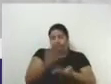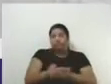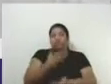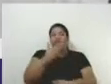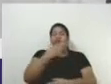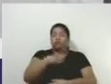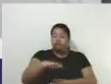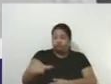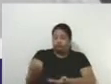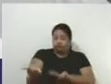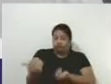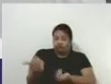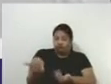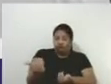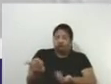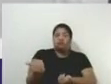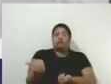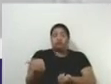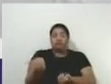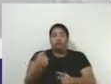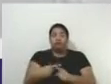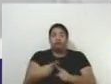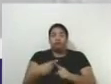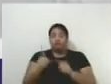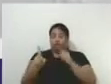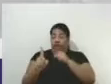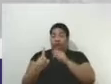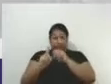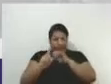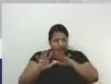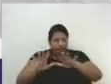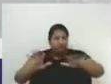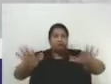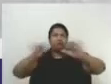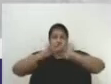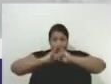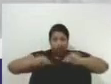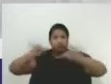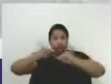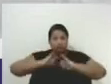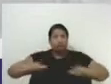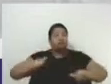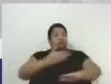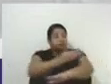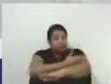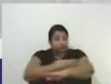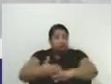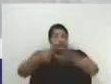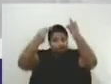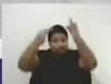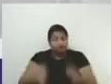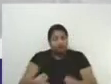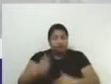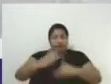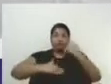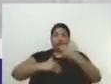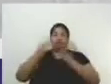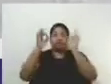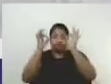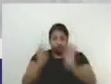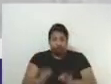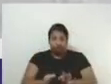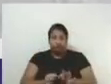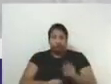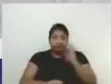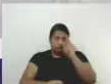adolescentes, como agentes multiplicadores das melhores práticas. Temos aqui o Bruder Júnior, esqueci o nome